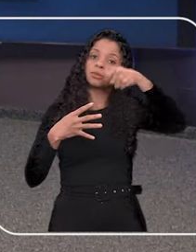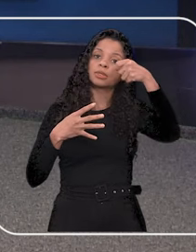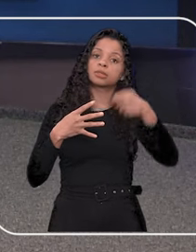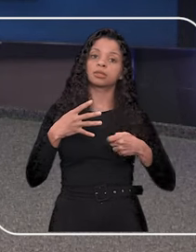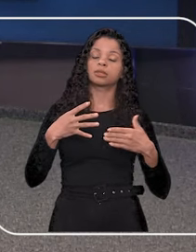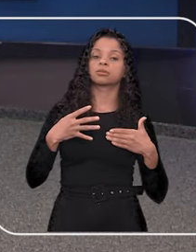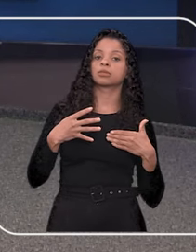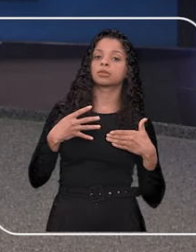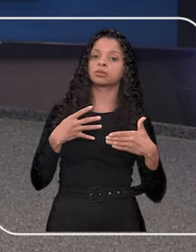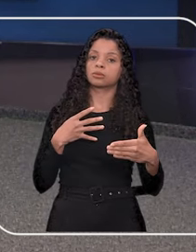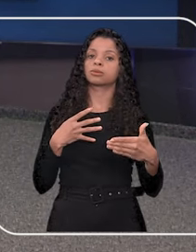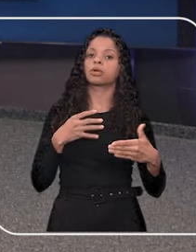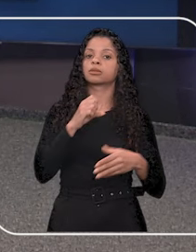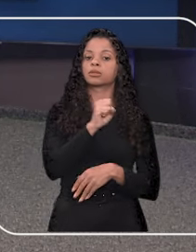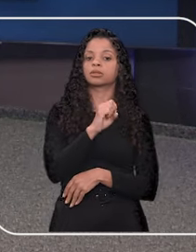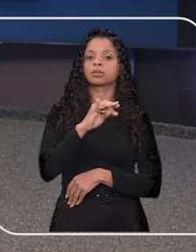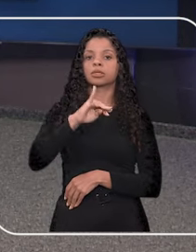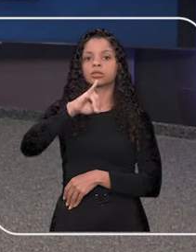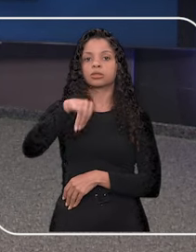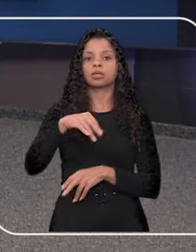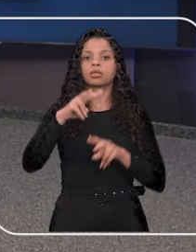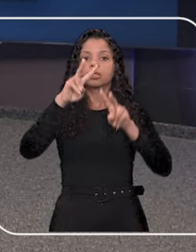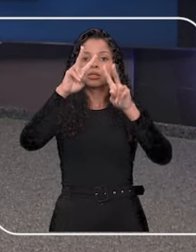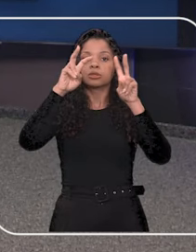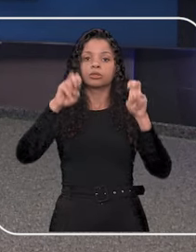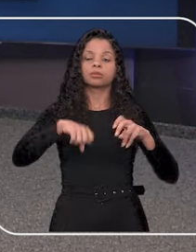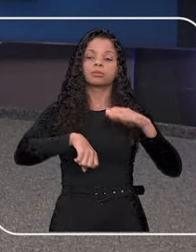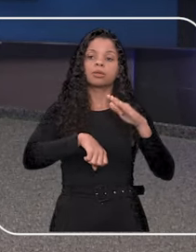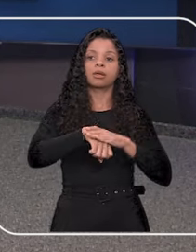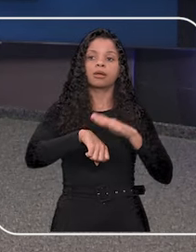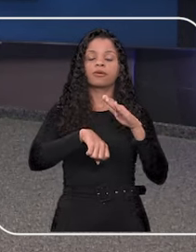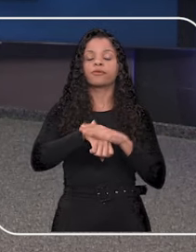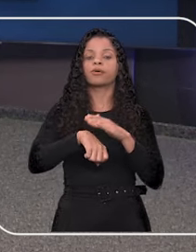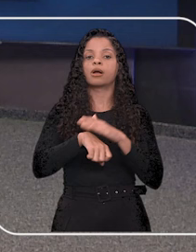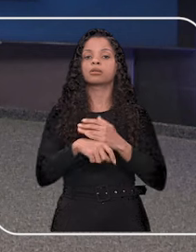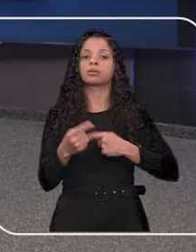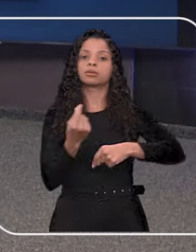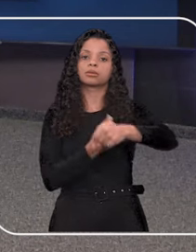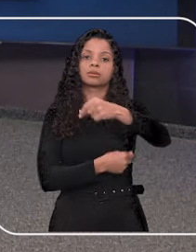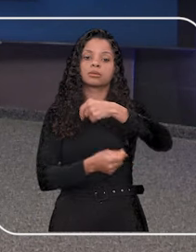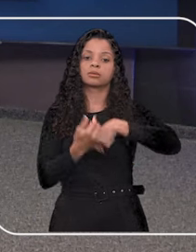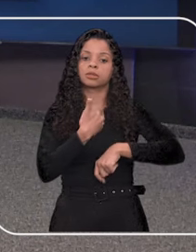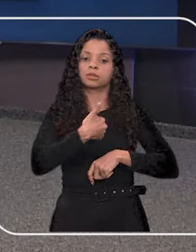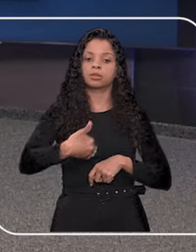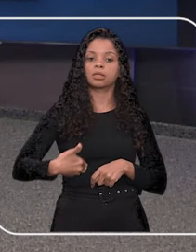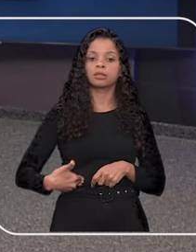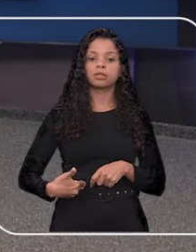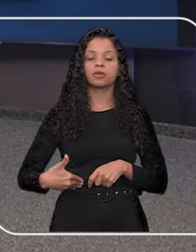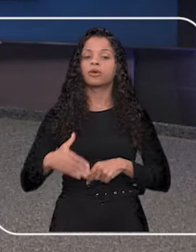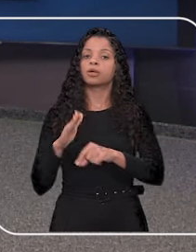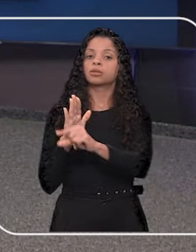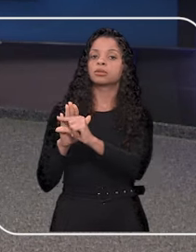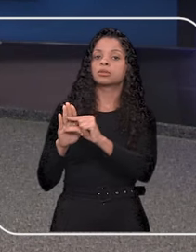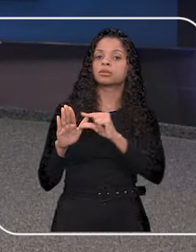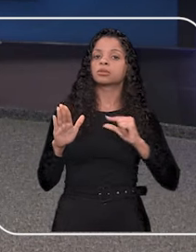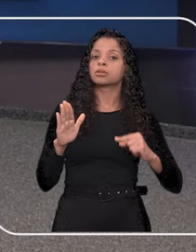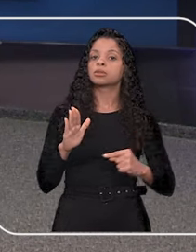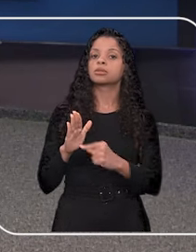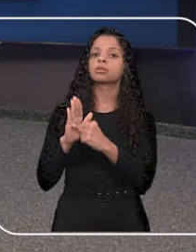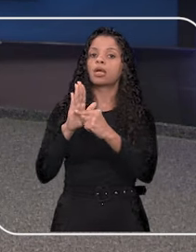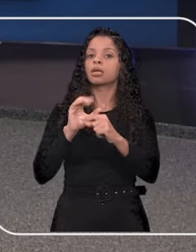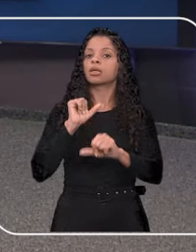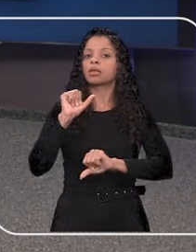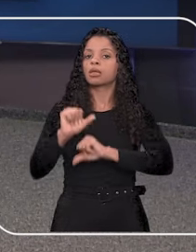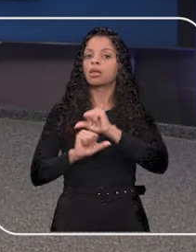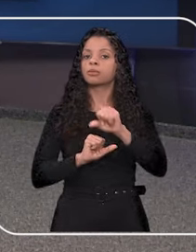atuais do STJ em matéria de improbidade administrativa com o destaque para a interpretação das